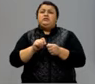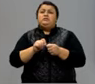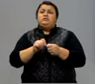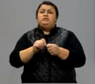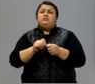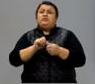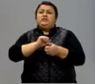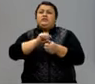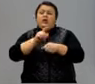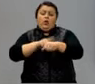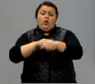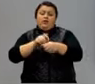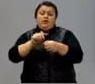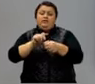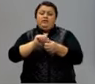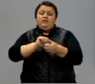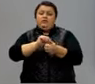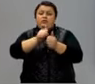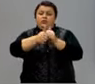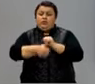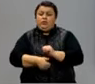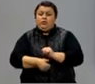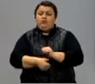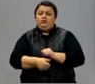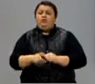fazendo o esporte. Então, foi proibido, então,